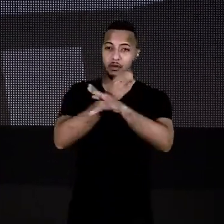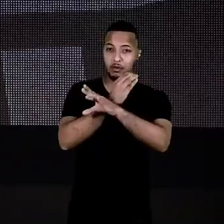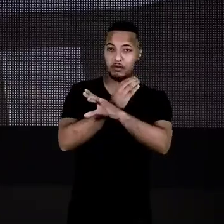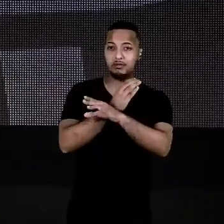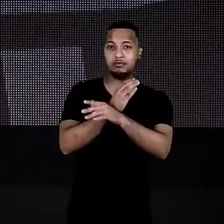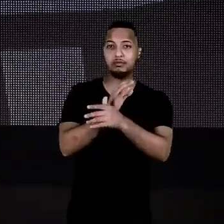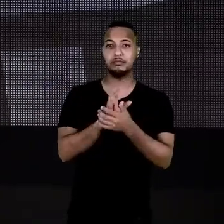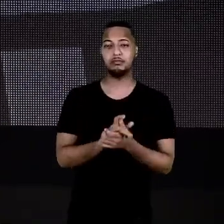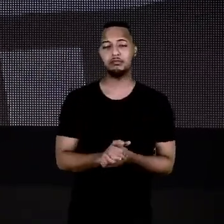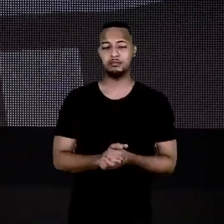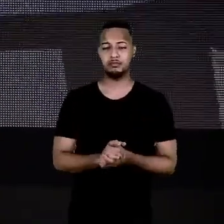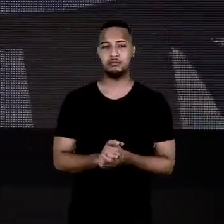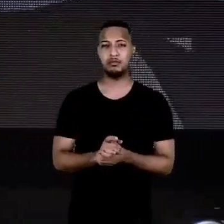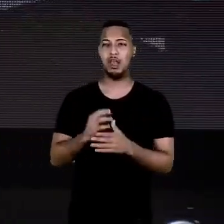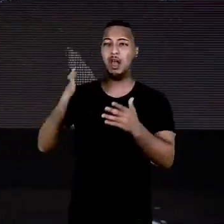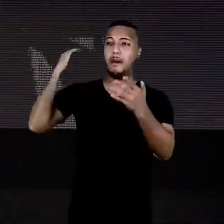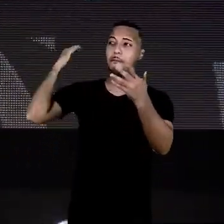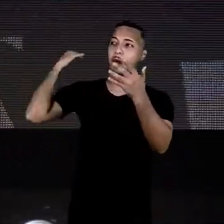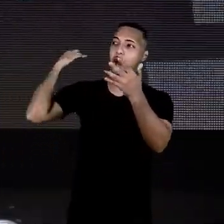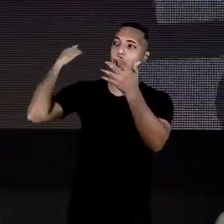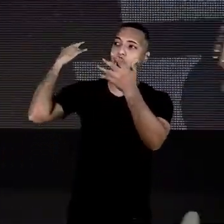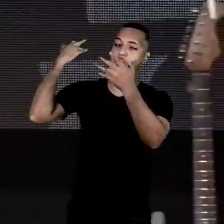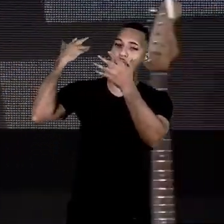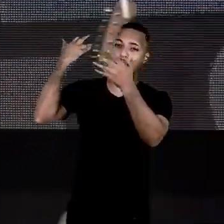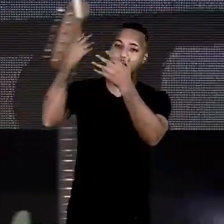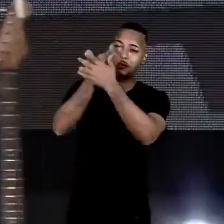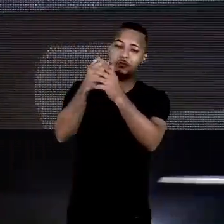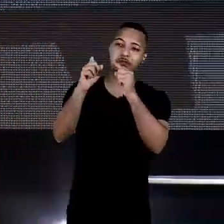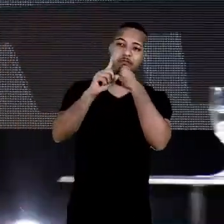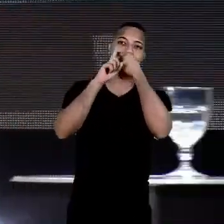não mudou. Desde a cruz para cá,